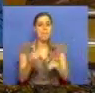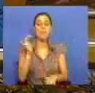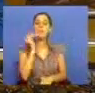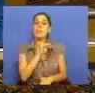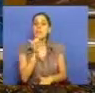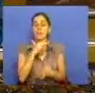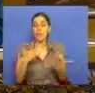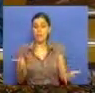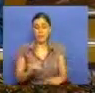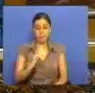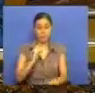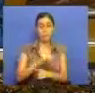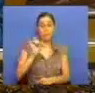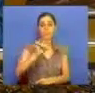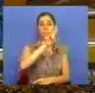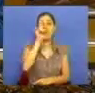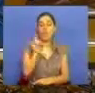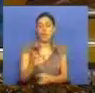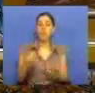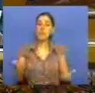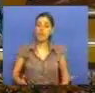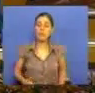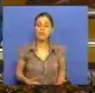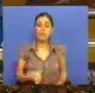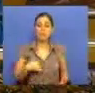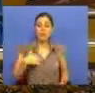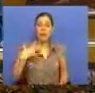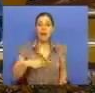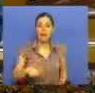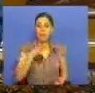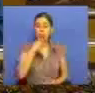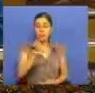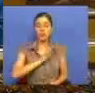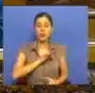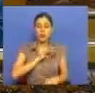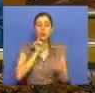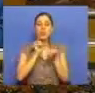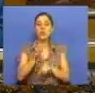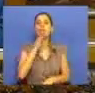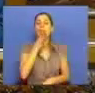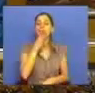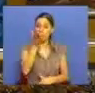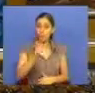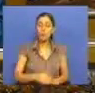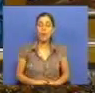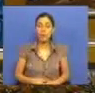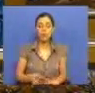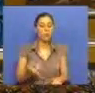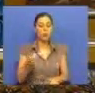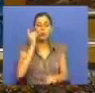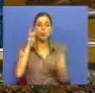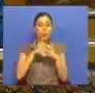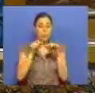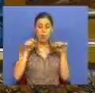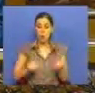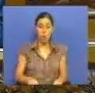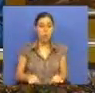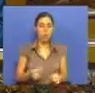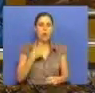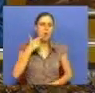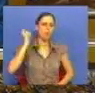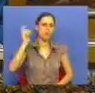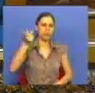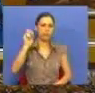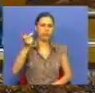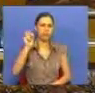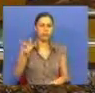Sintra. A outra questão que queria colocar aos senhoras e senhores deputados não é um problema de hoje, é um problema de há muitos